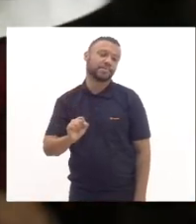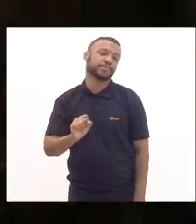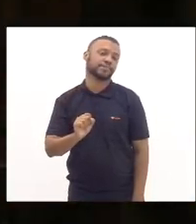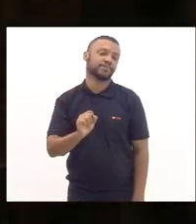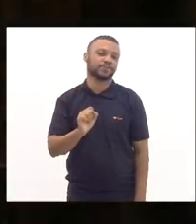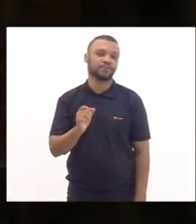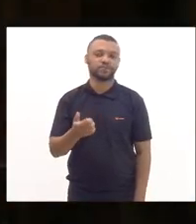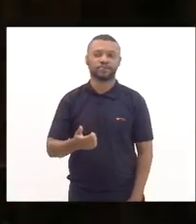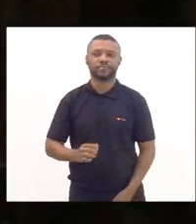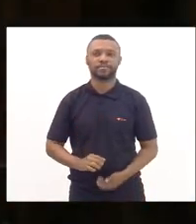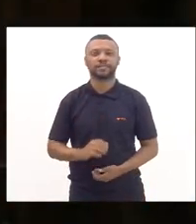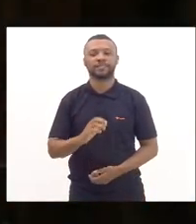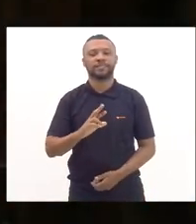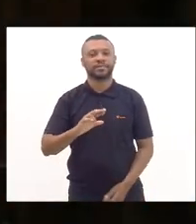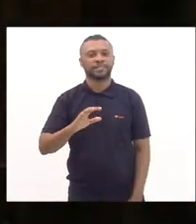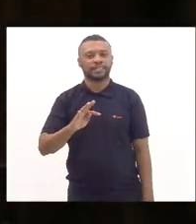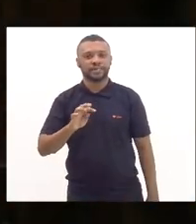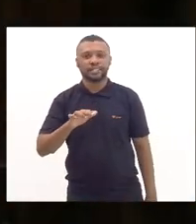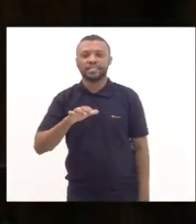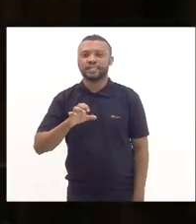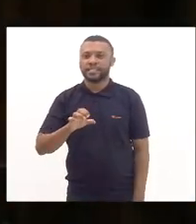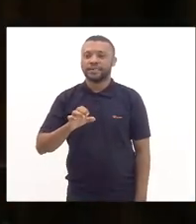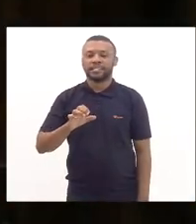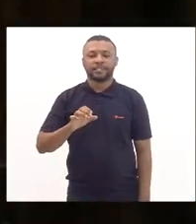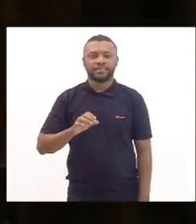Liciane Von Helder Veríssimo da Silva,